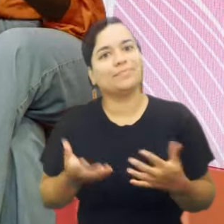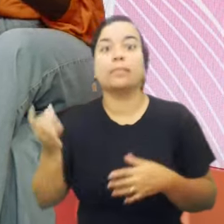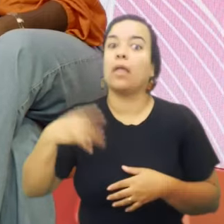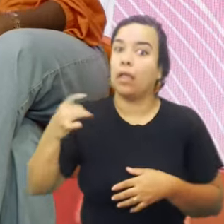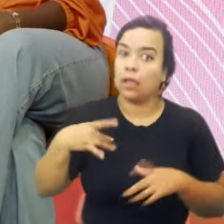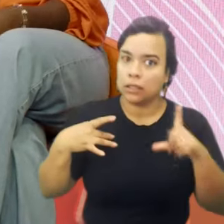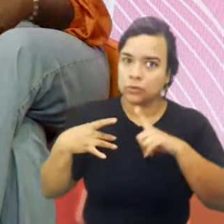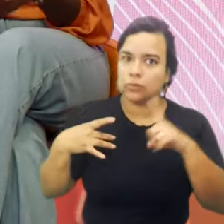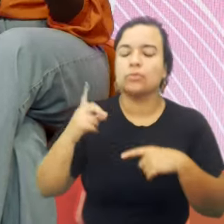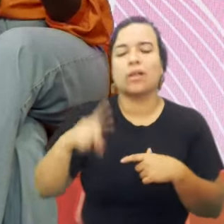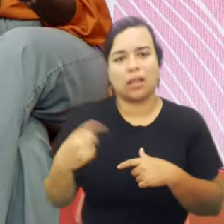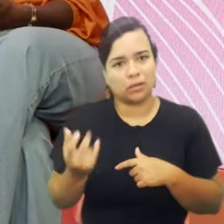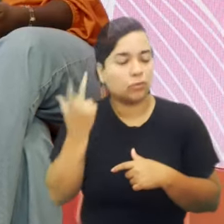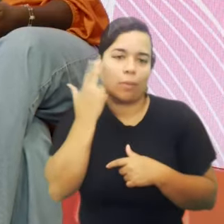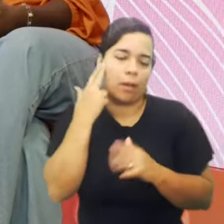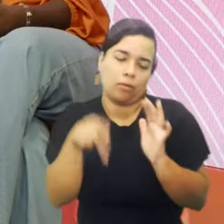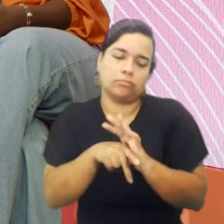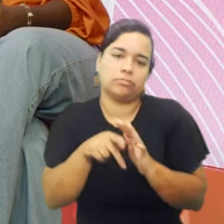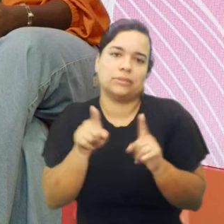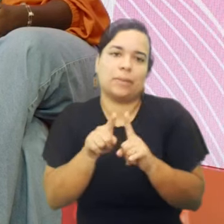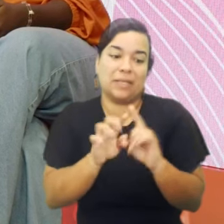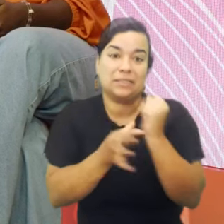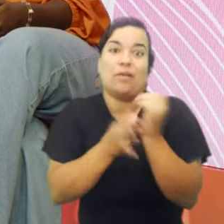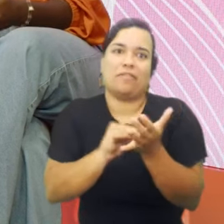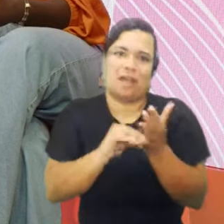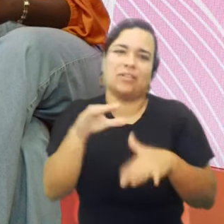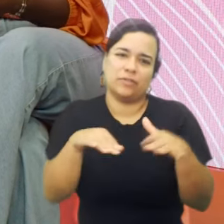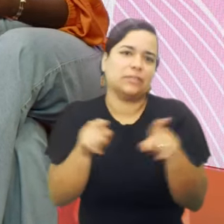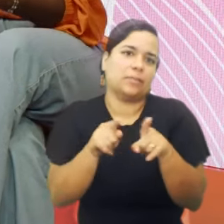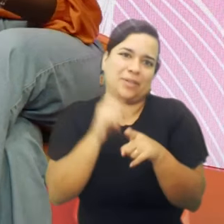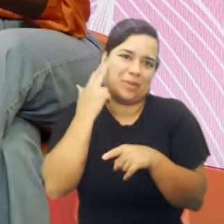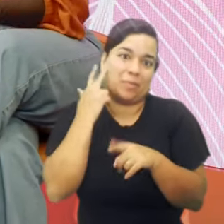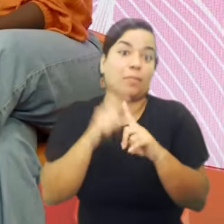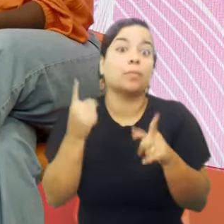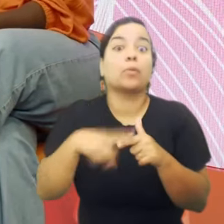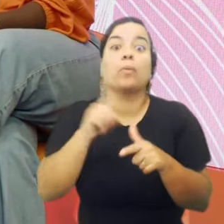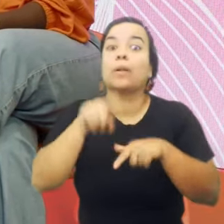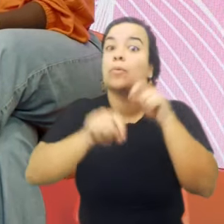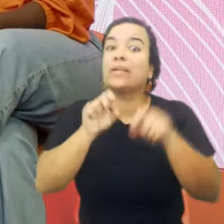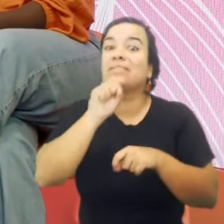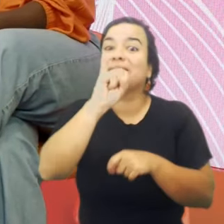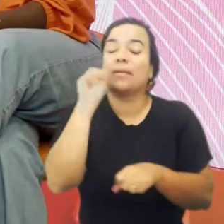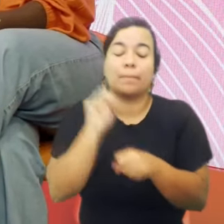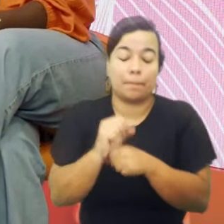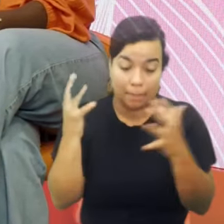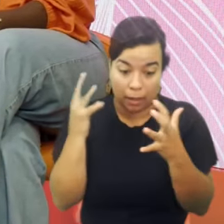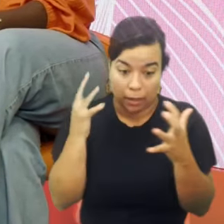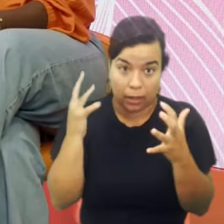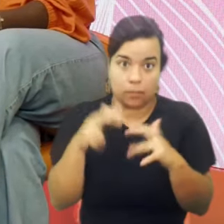medo existe. Eu acho que as inseguranças também. E acredito que o problema é quando eles nos travam. Exatamente.